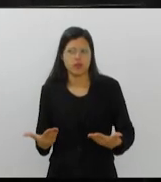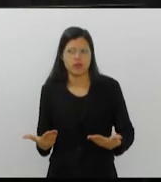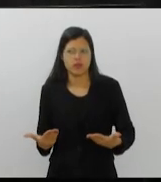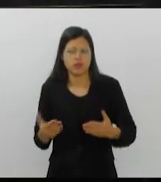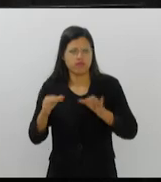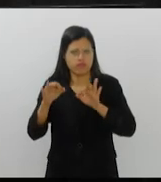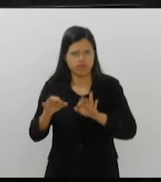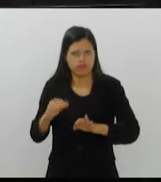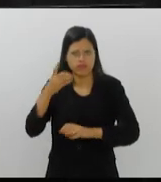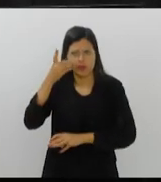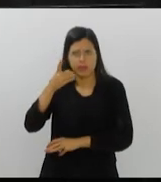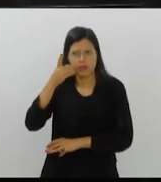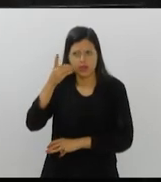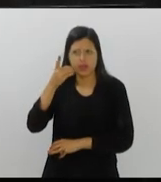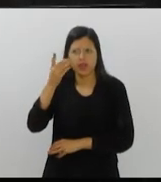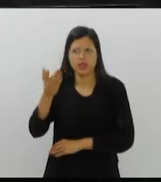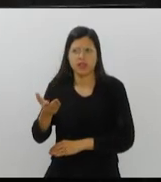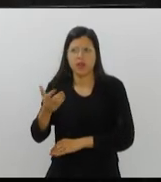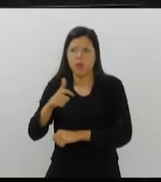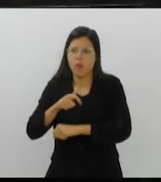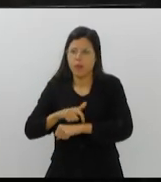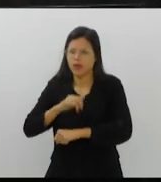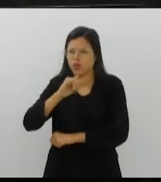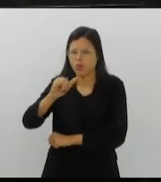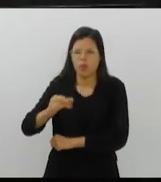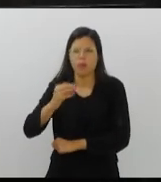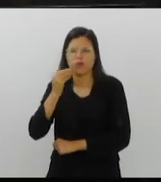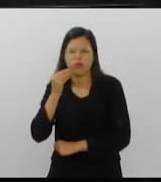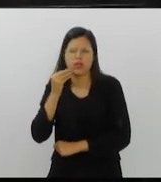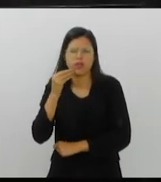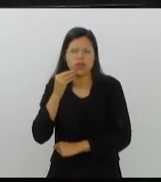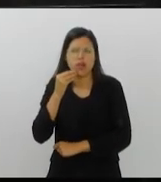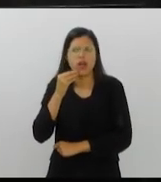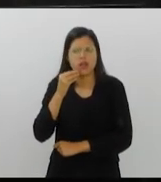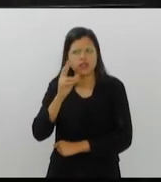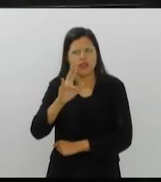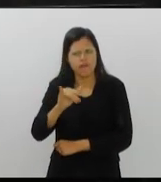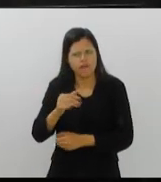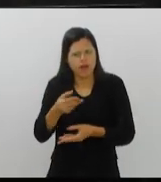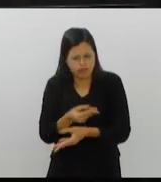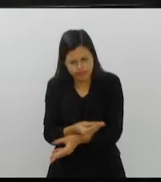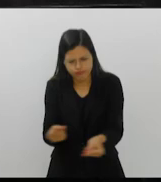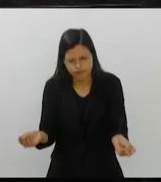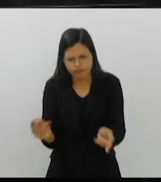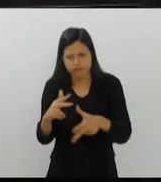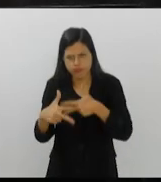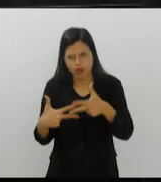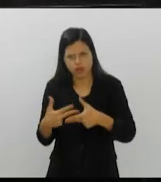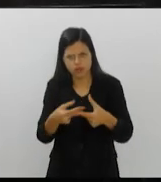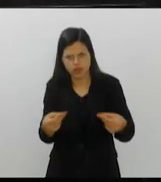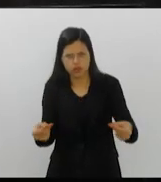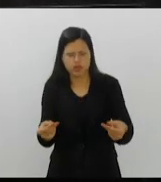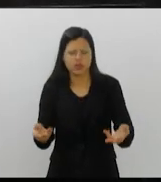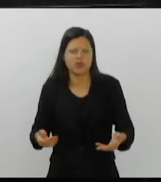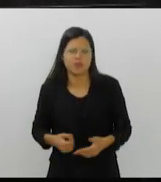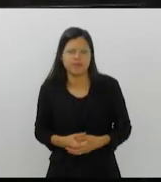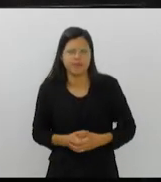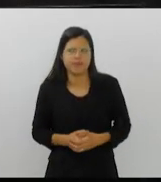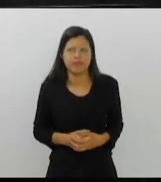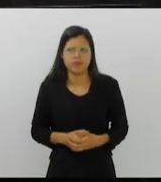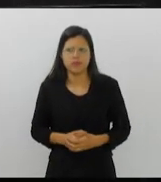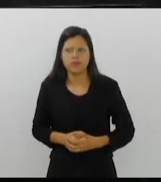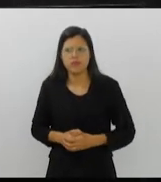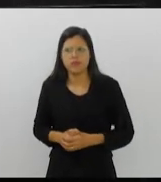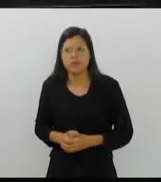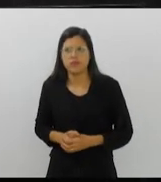certeza, a deputada, numa hora propícia, oportuna, vai estar também presenteando vocês com esse momento.